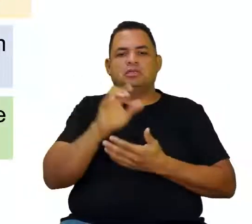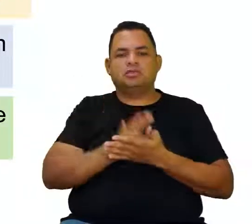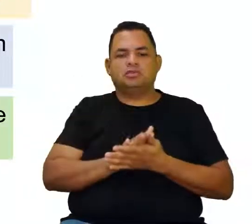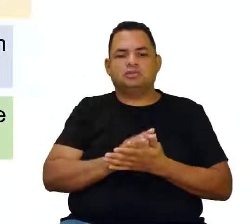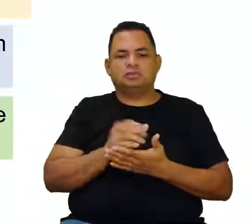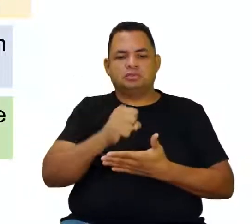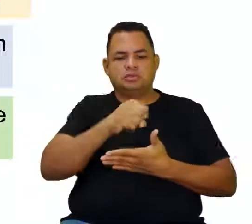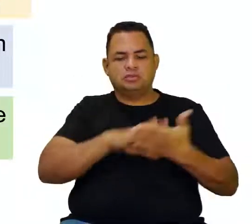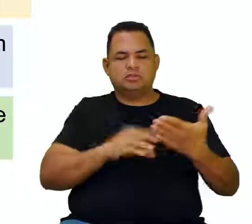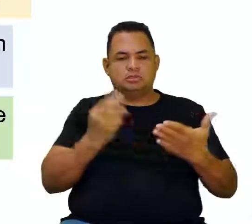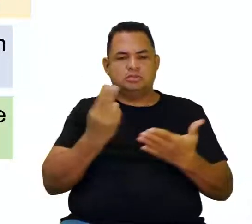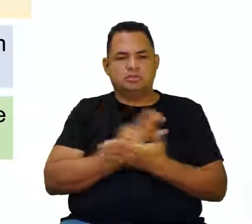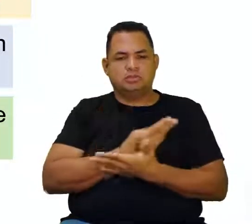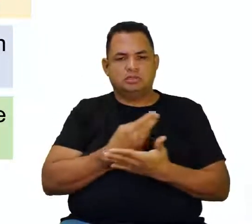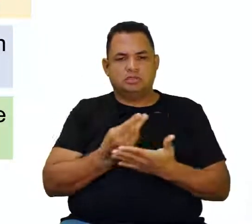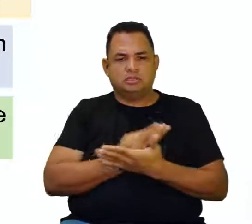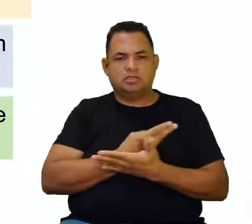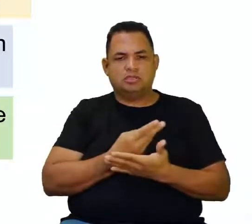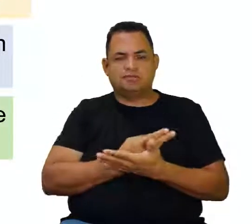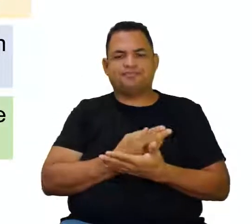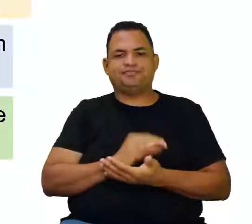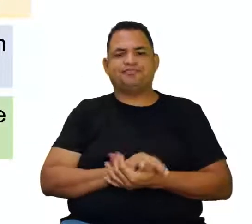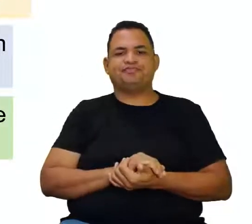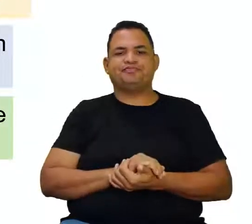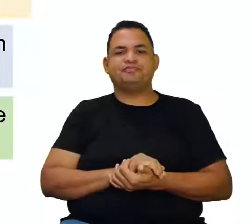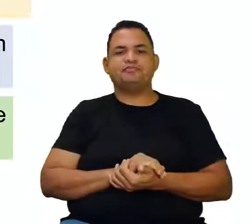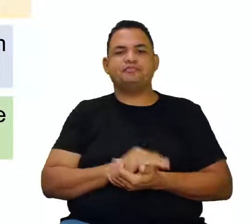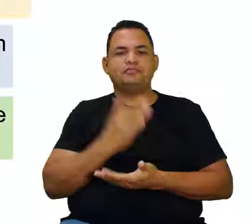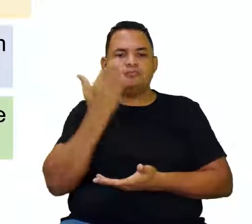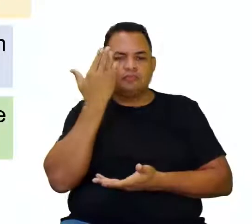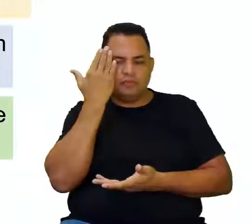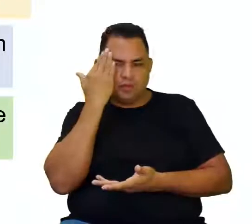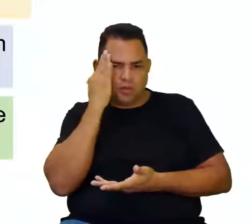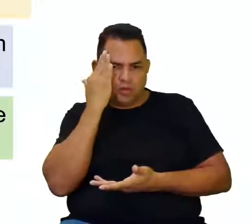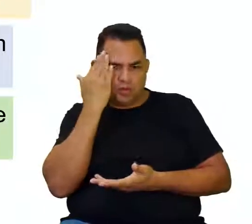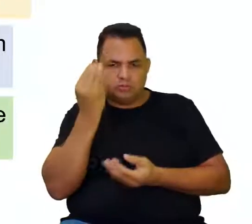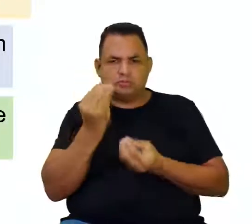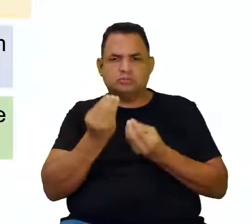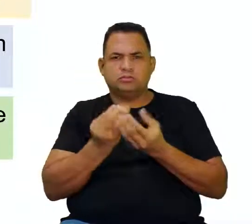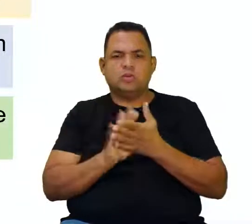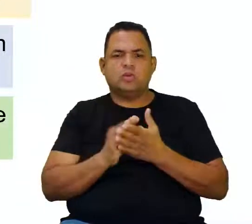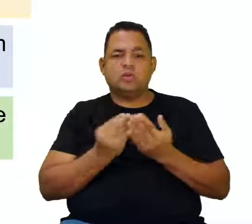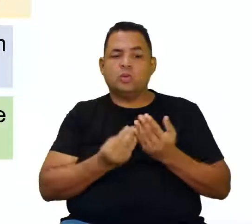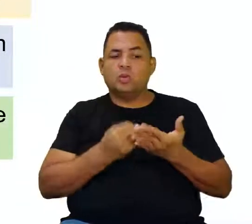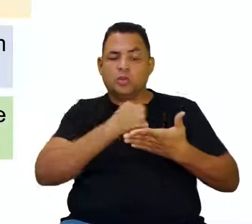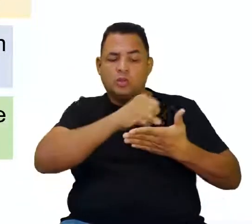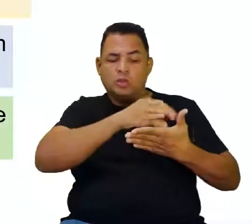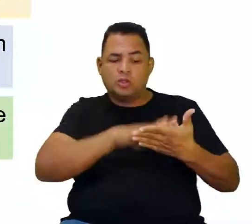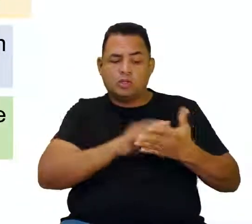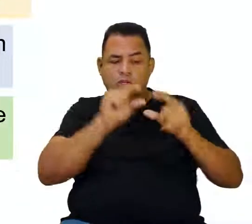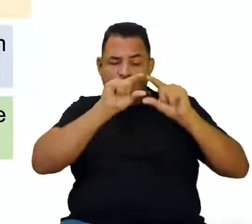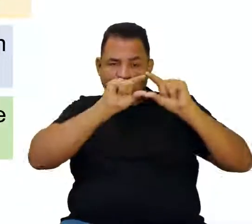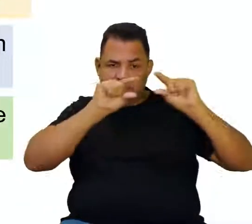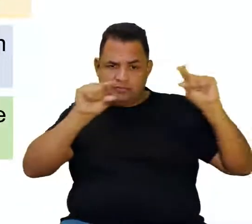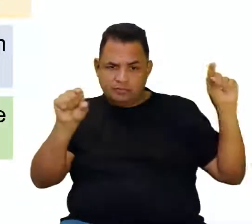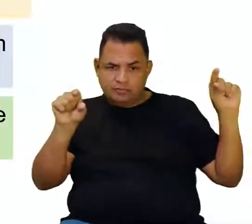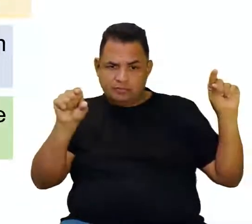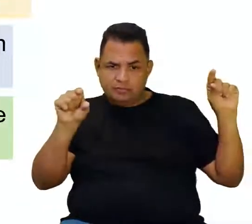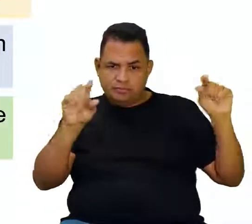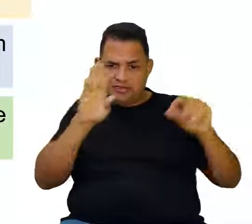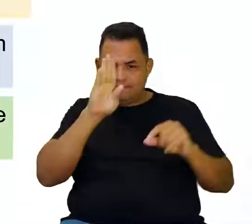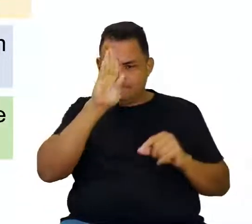fato erradas. Então, a compreensão do que se pede lá no enunciado